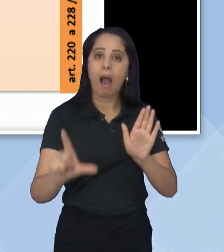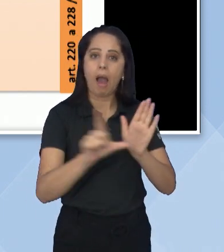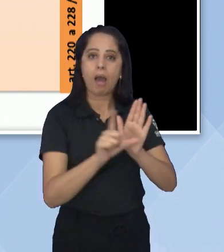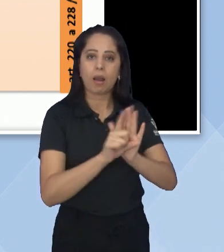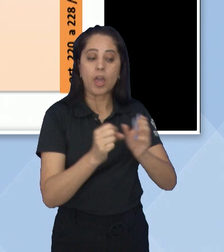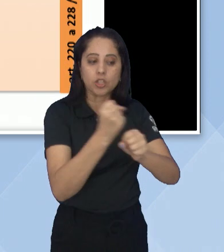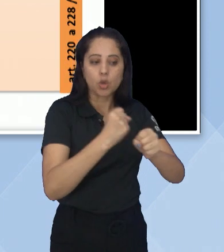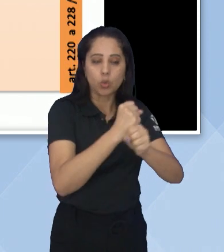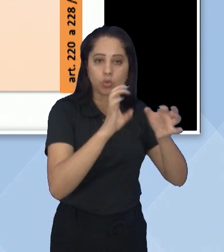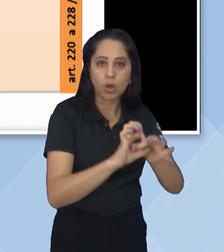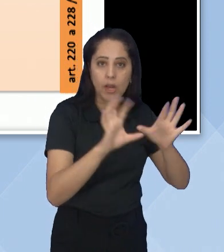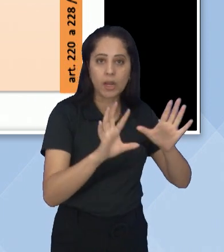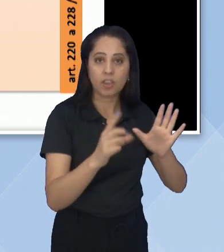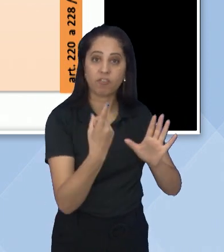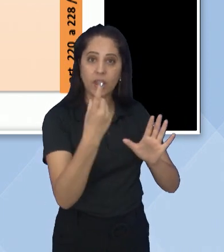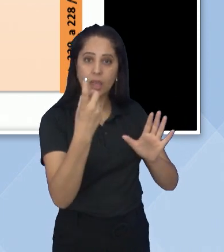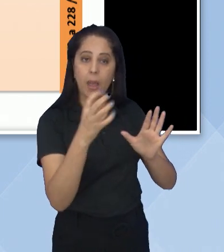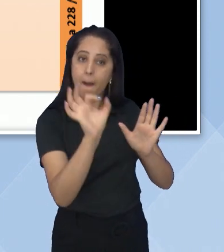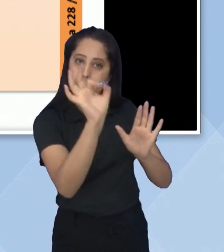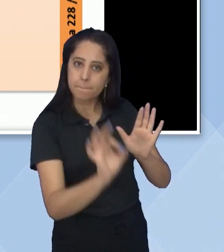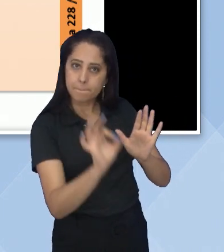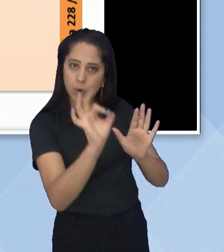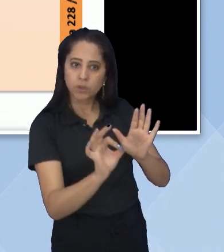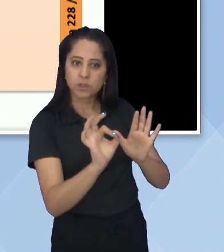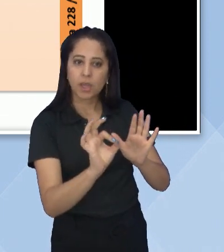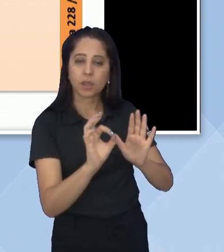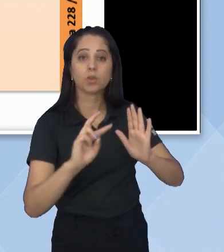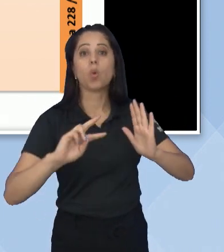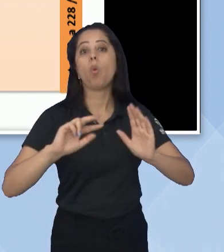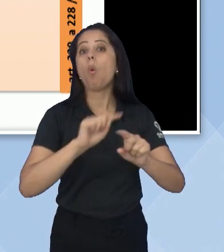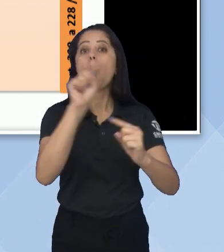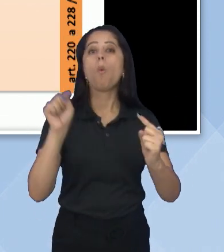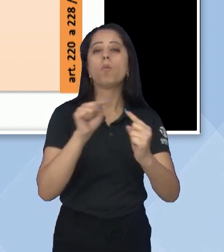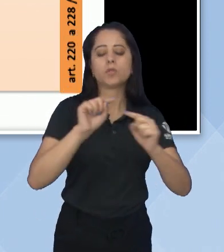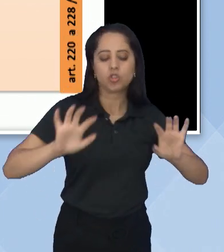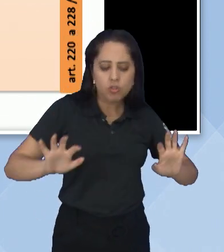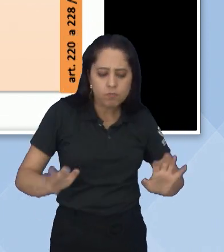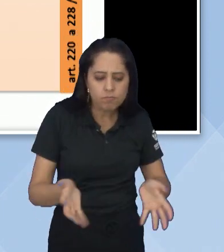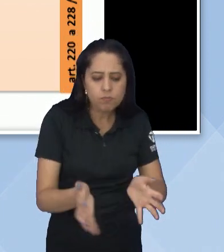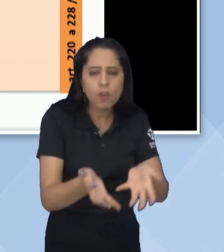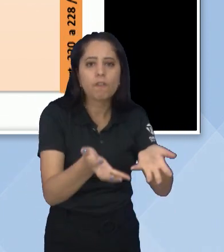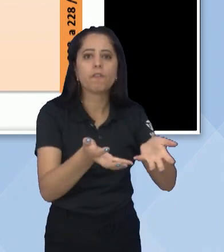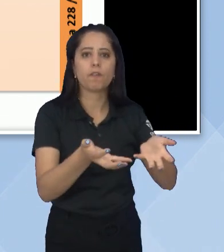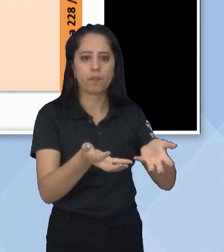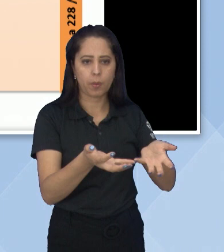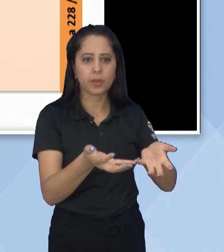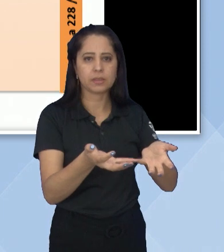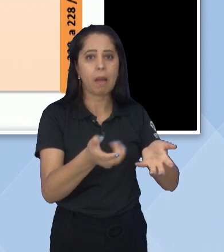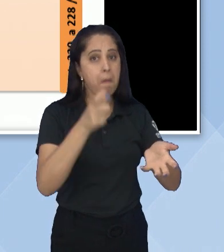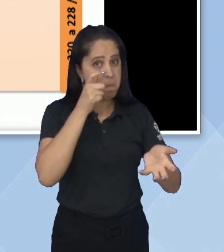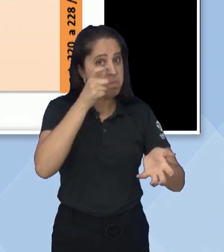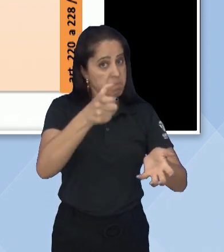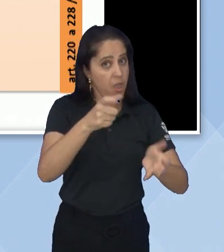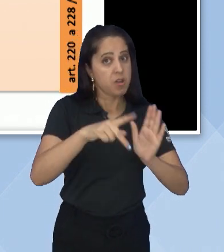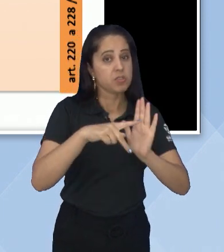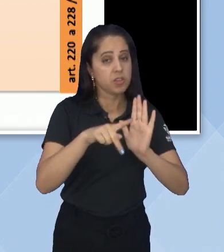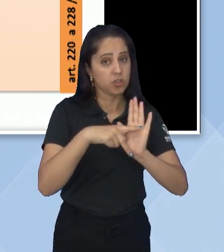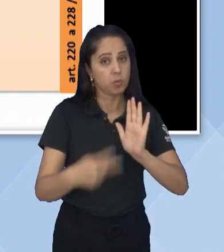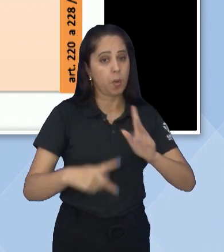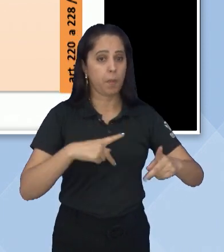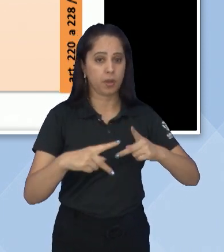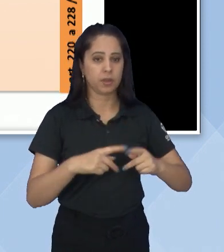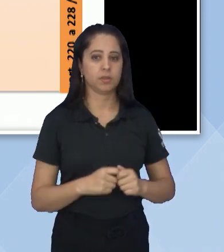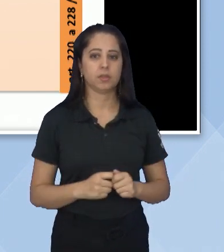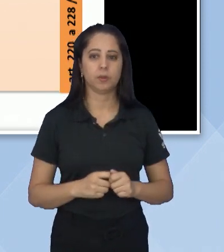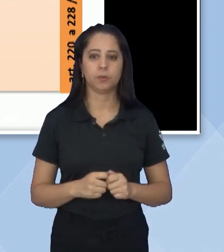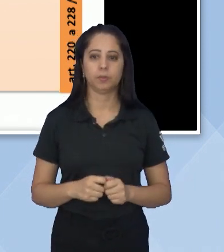os chamados descontos para que você fomentar se determinadas usos ou práticas que são interessantes para a cidade e a fachada